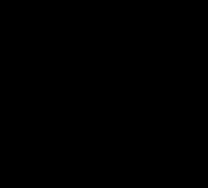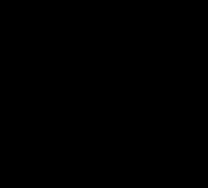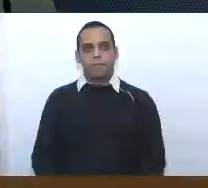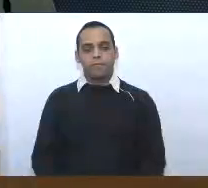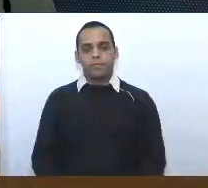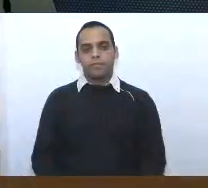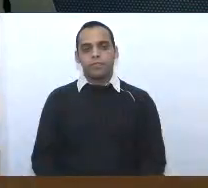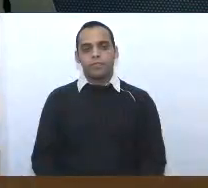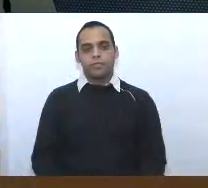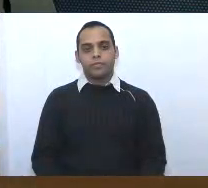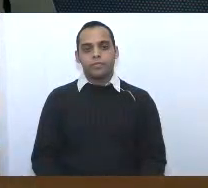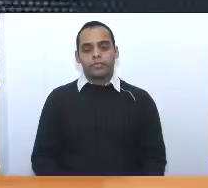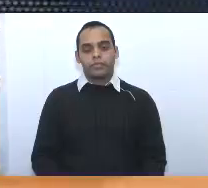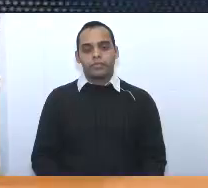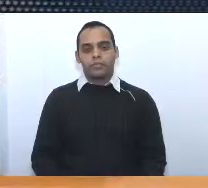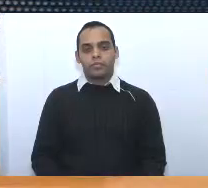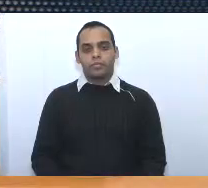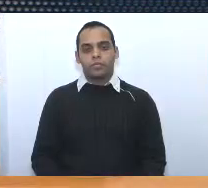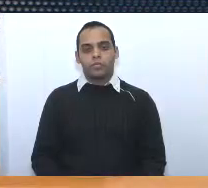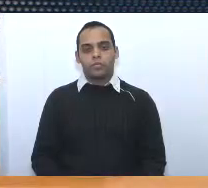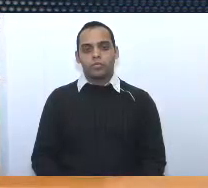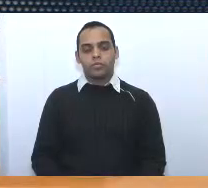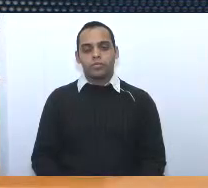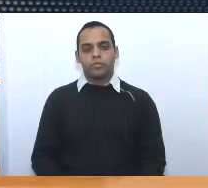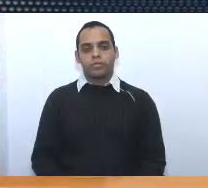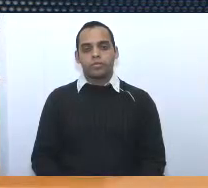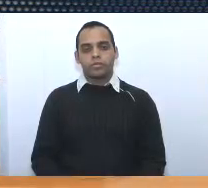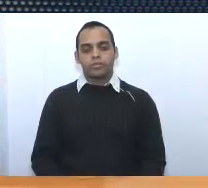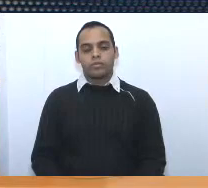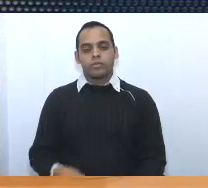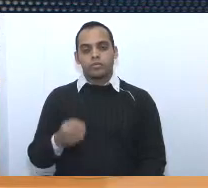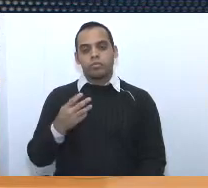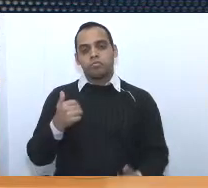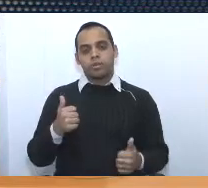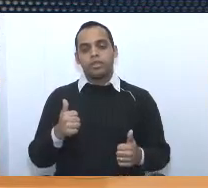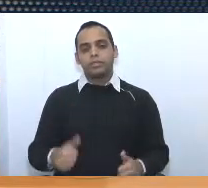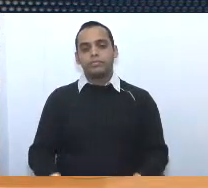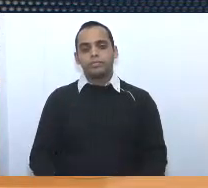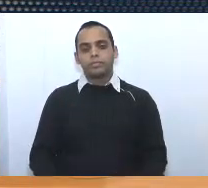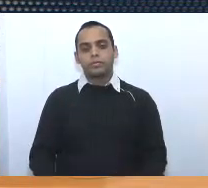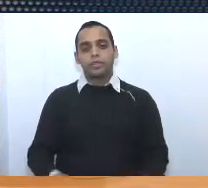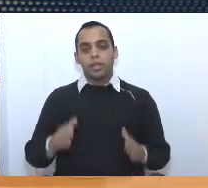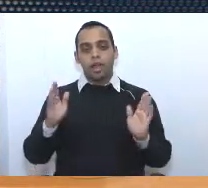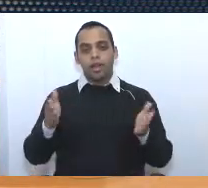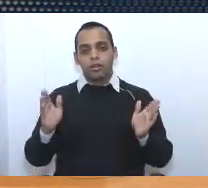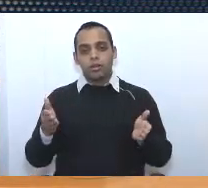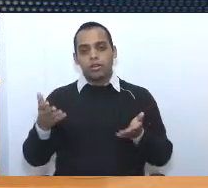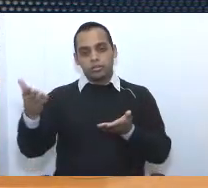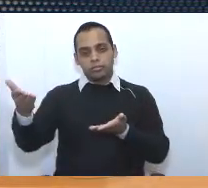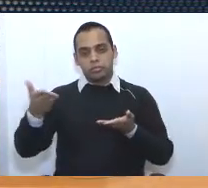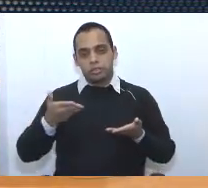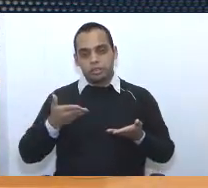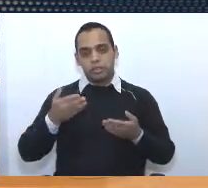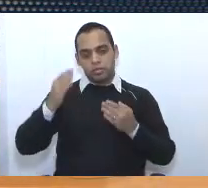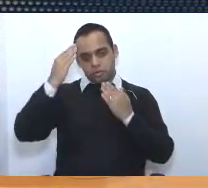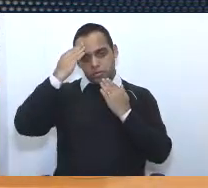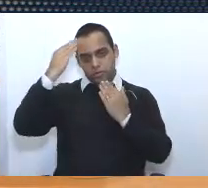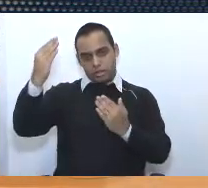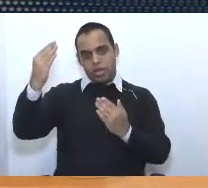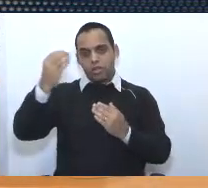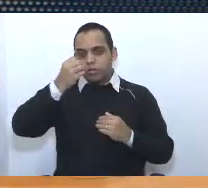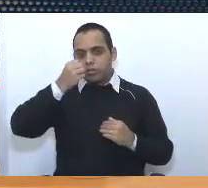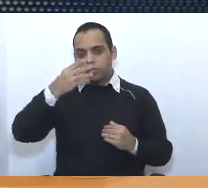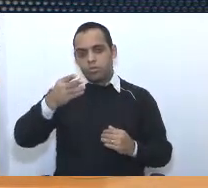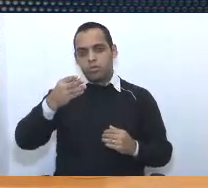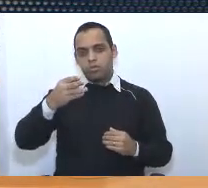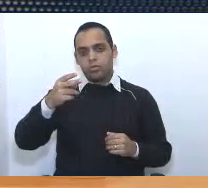Ah, tá ok. Tá, esses são dos muros. Tá bom. Eu estou recebendo agora, também agradeço. Foi muito